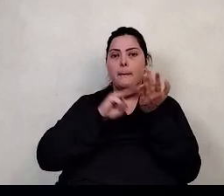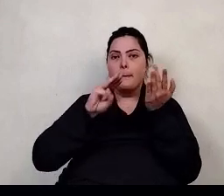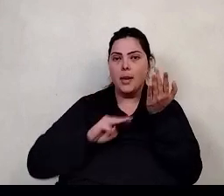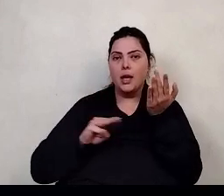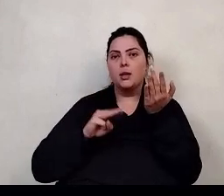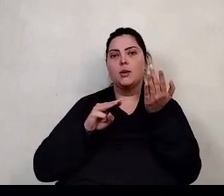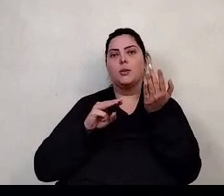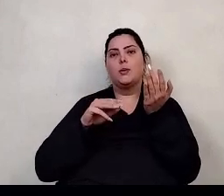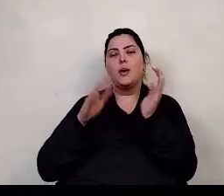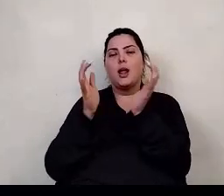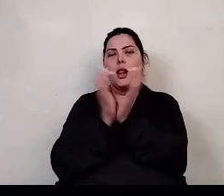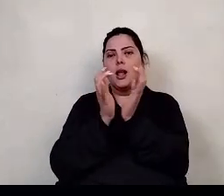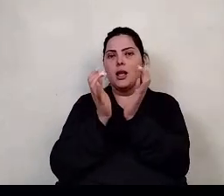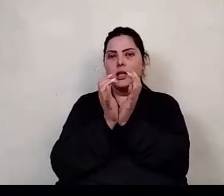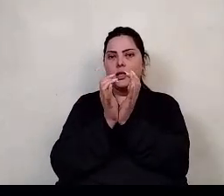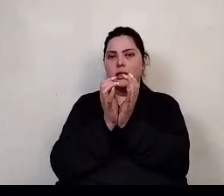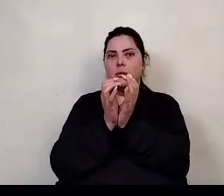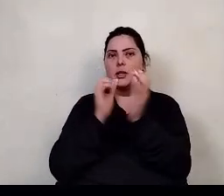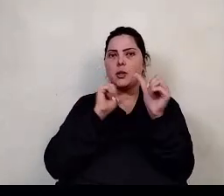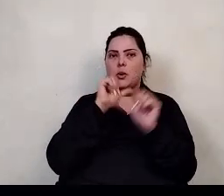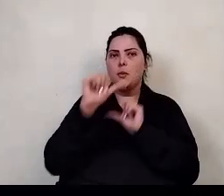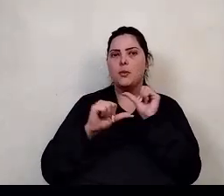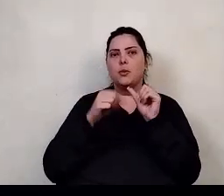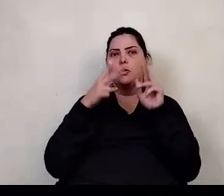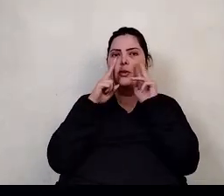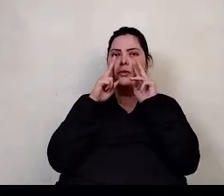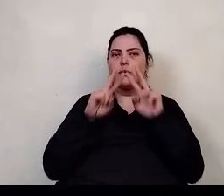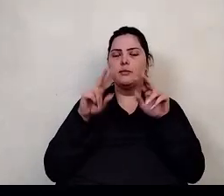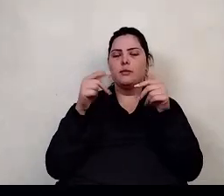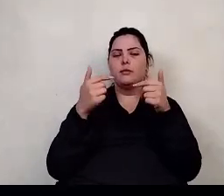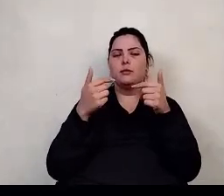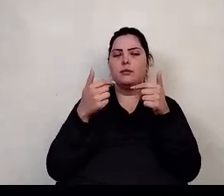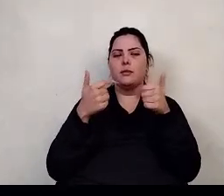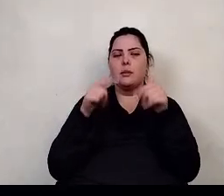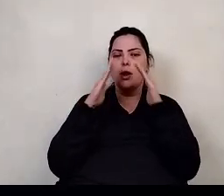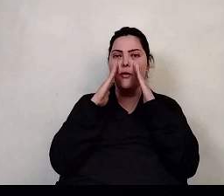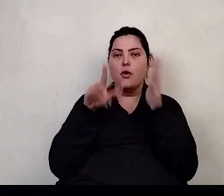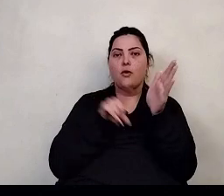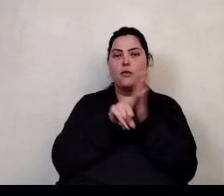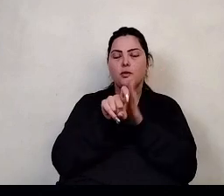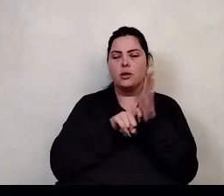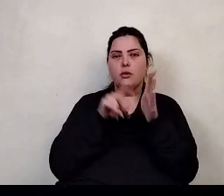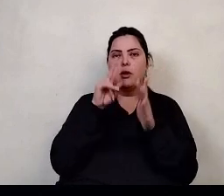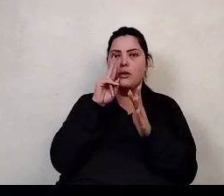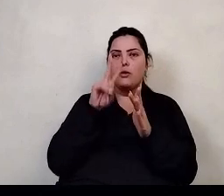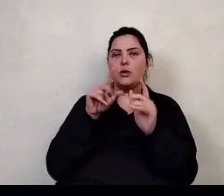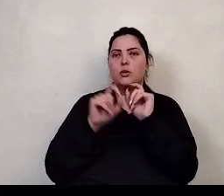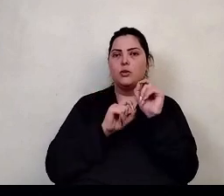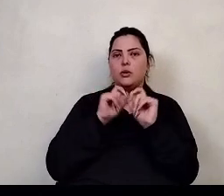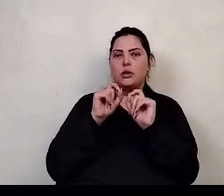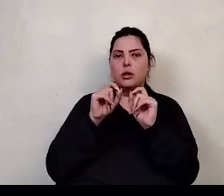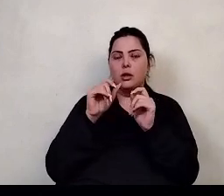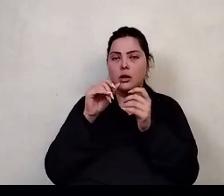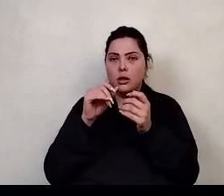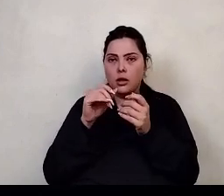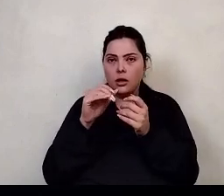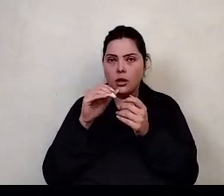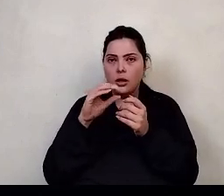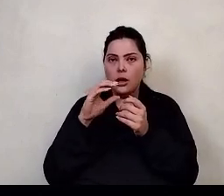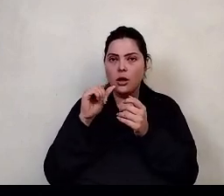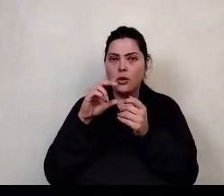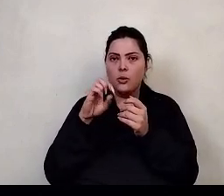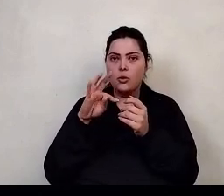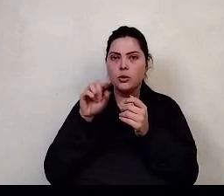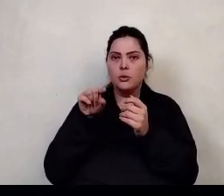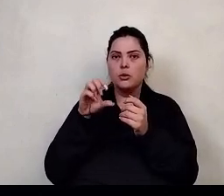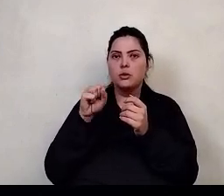Agora, se eu mudo a forma de trabalhar com isso e foco na funcionalidade, eu vou ter lá o quê? Account.spec. Aquela account vai ter o quê? O